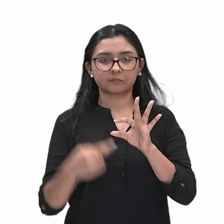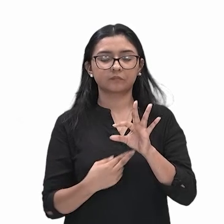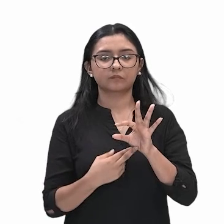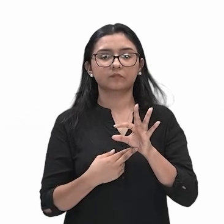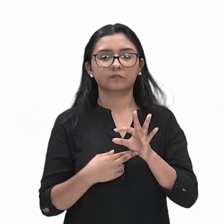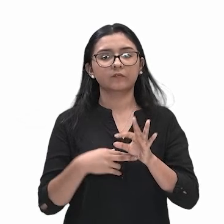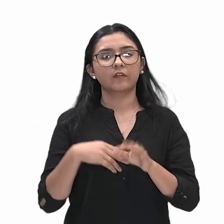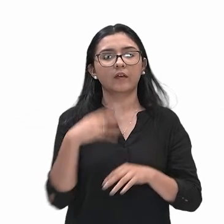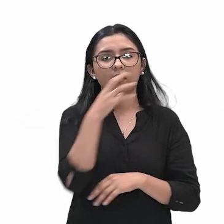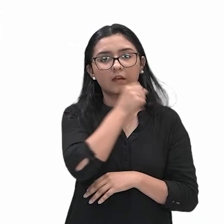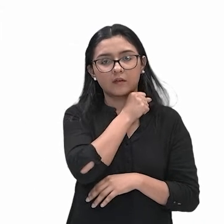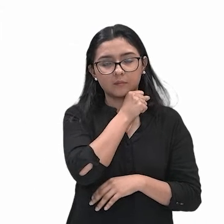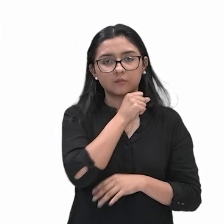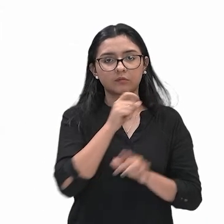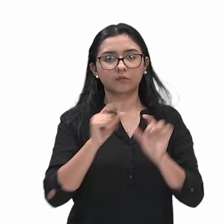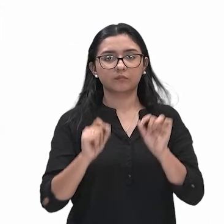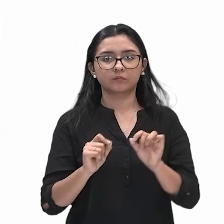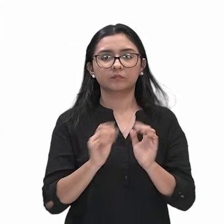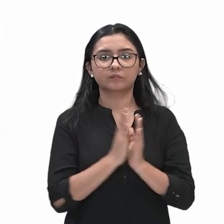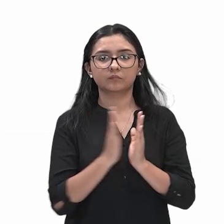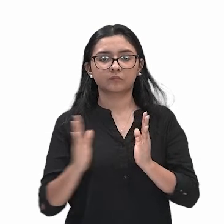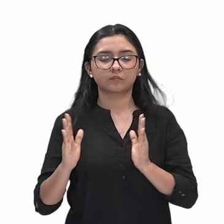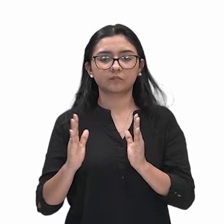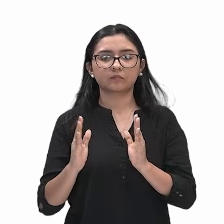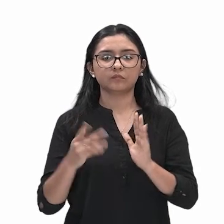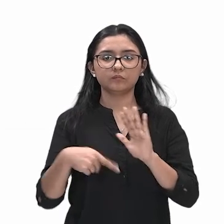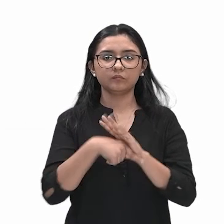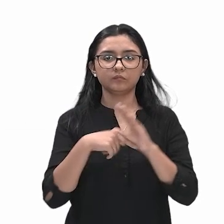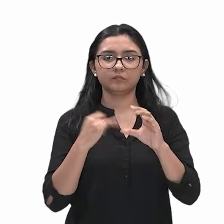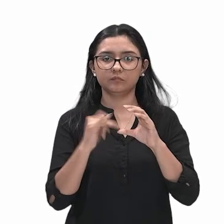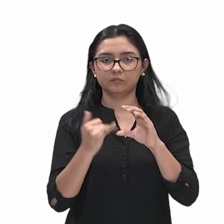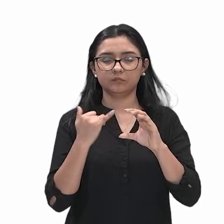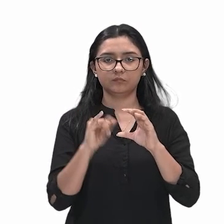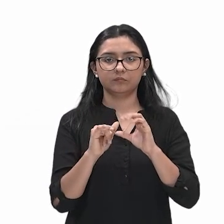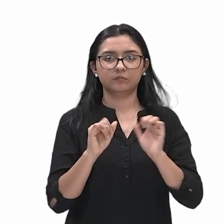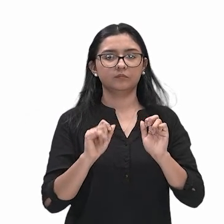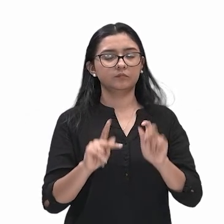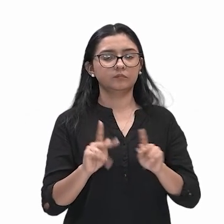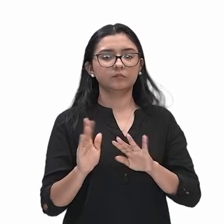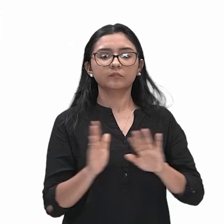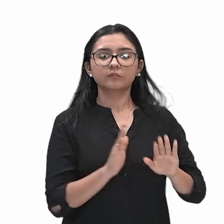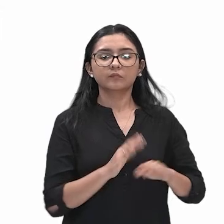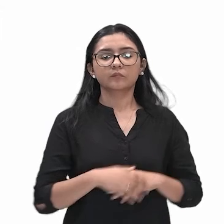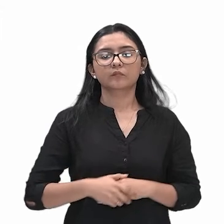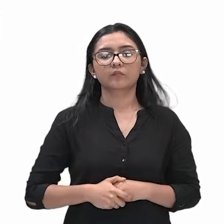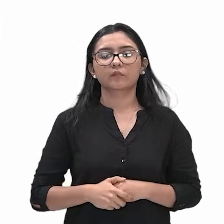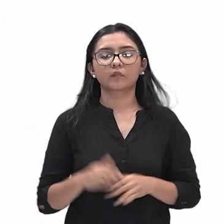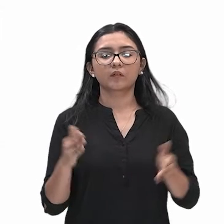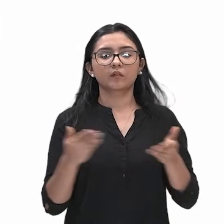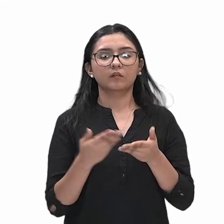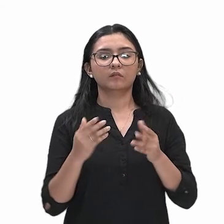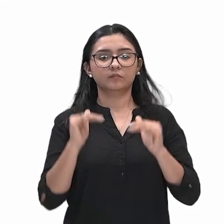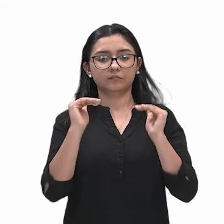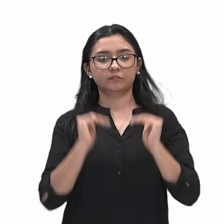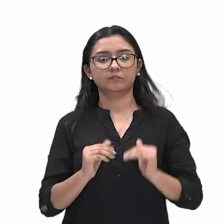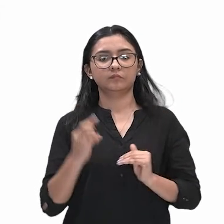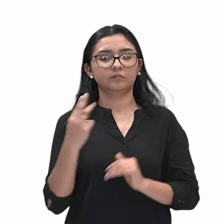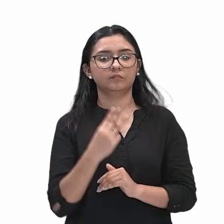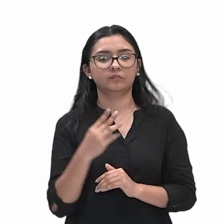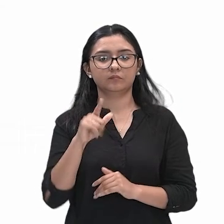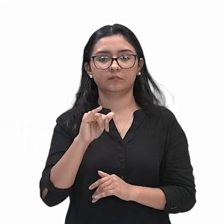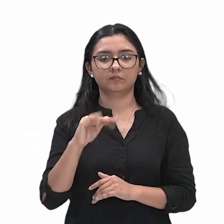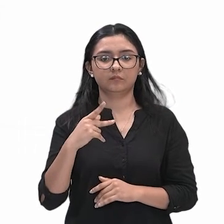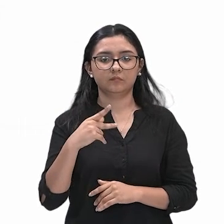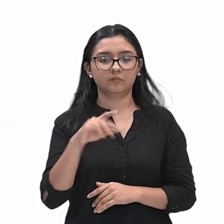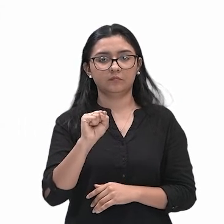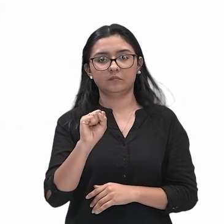acelera o processo de quebra da proteína, tá bom? Aí nós temos a terceira, a última ali de baixo, né,